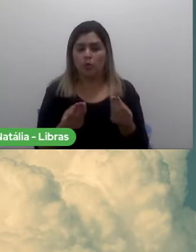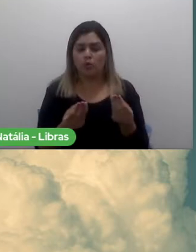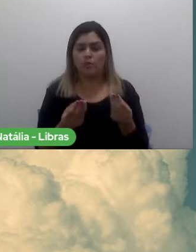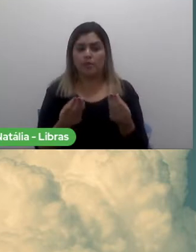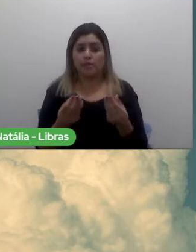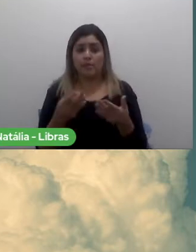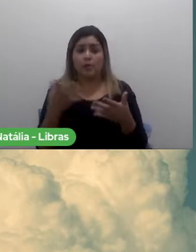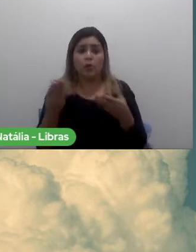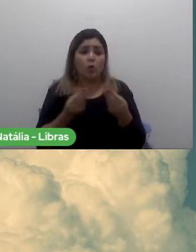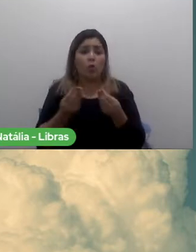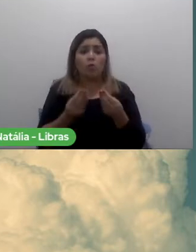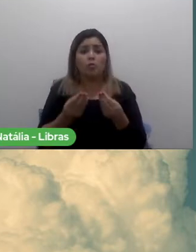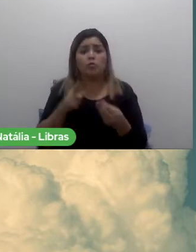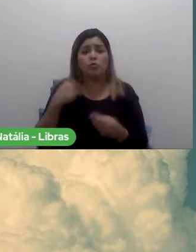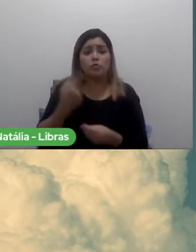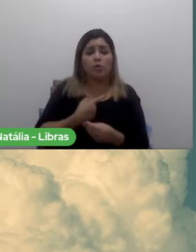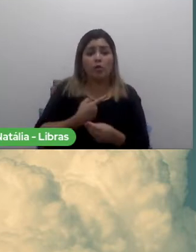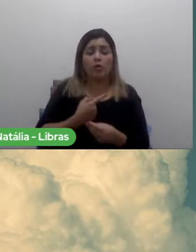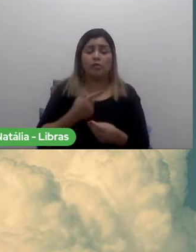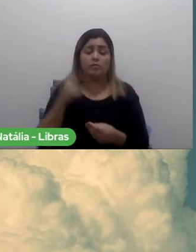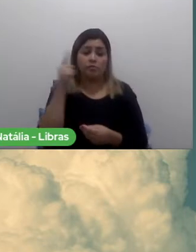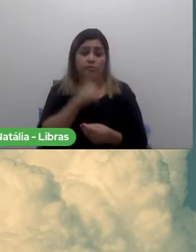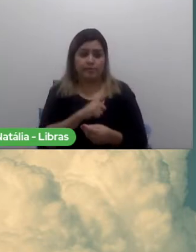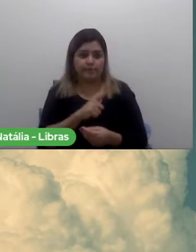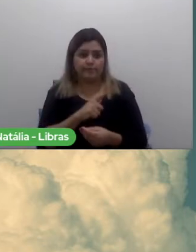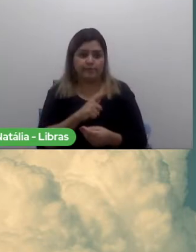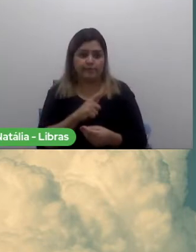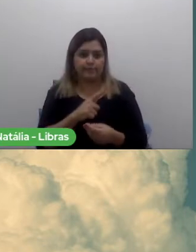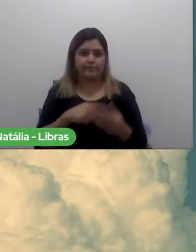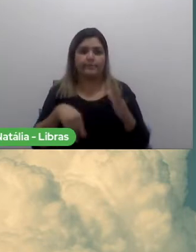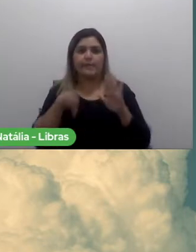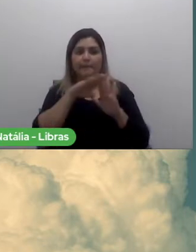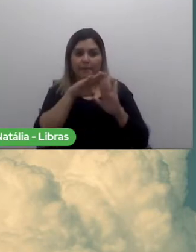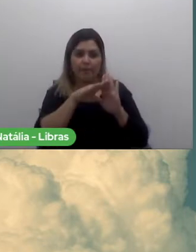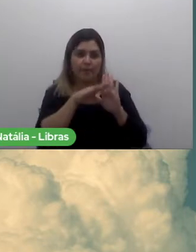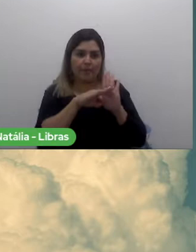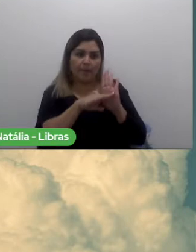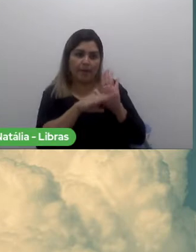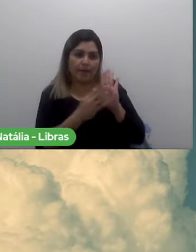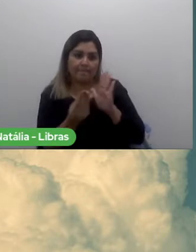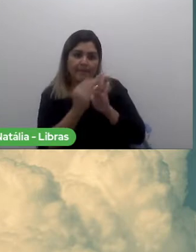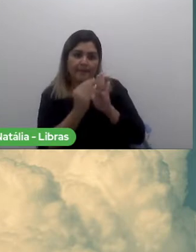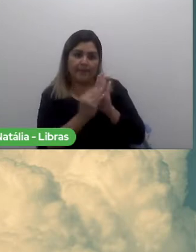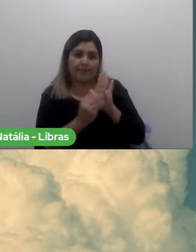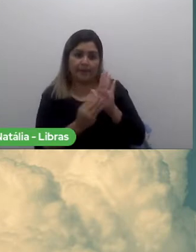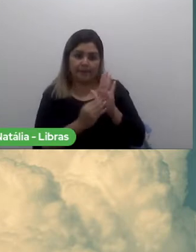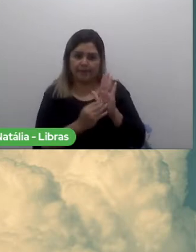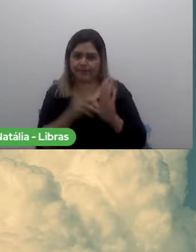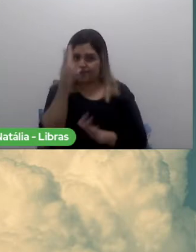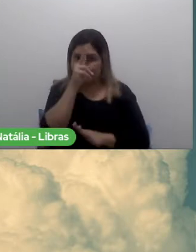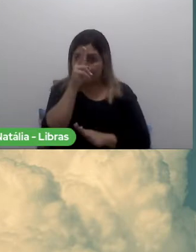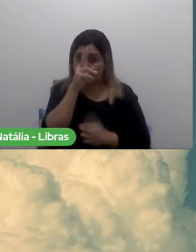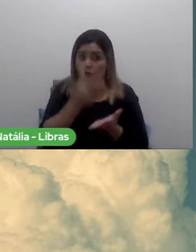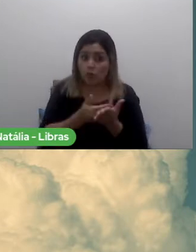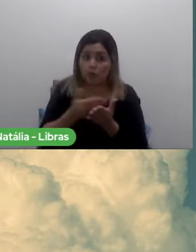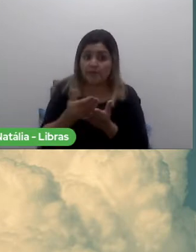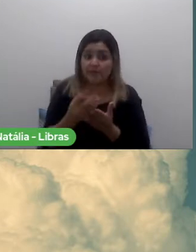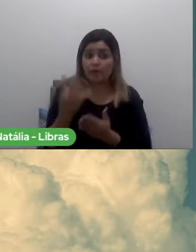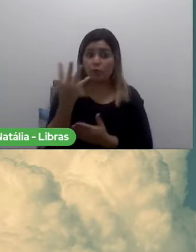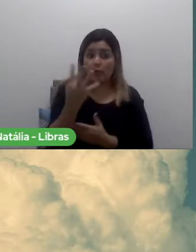as saídas esperadas, os outcomes, tá? Então, comecei aqui por esses 4 ambientes para fazer deploy,